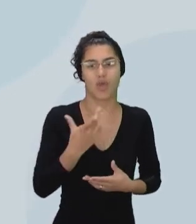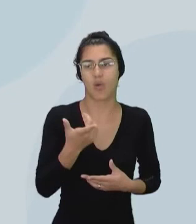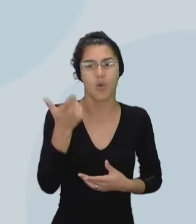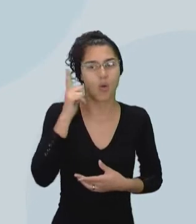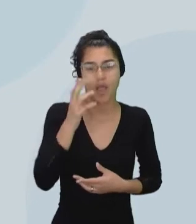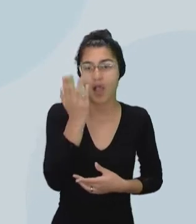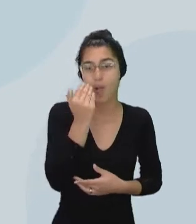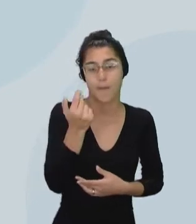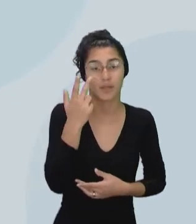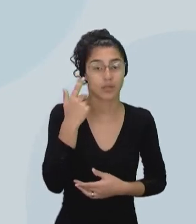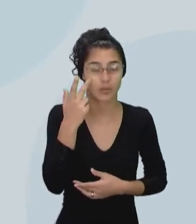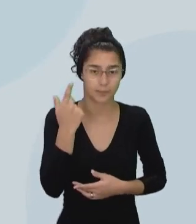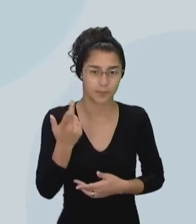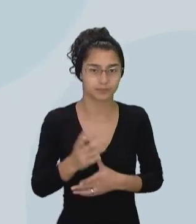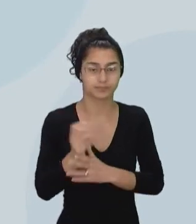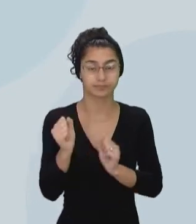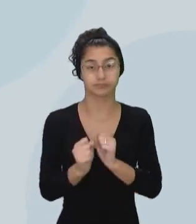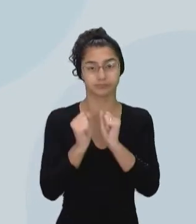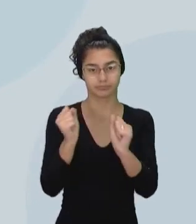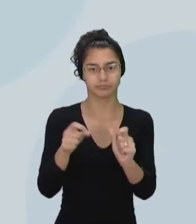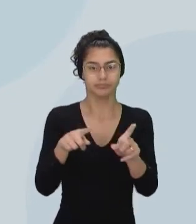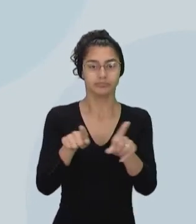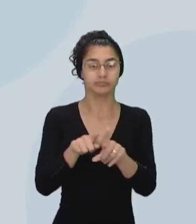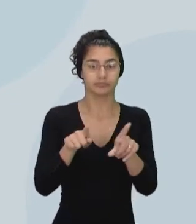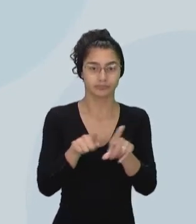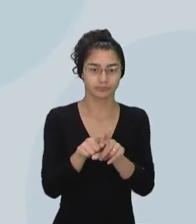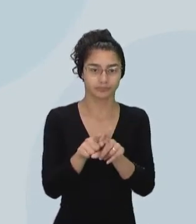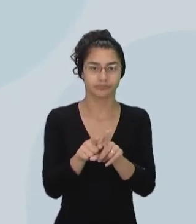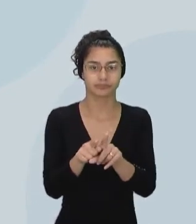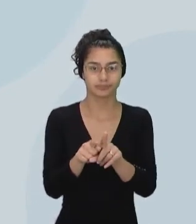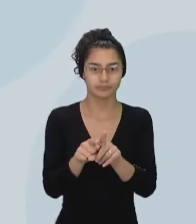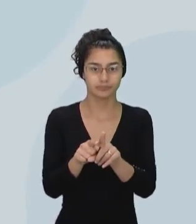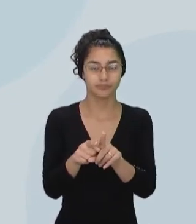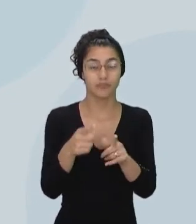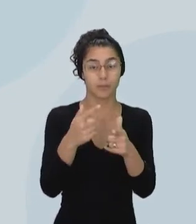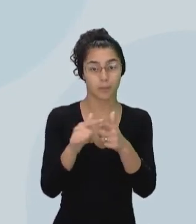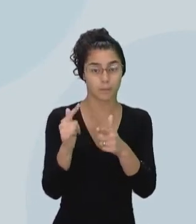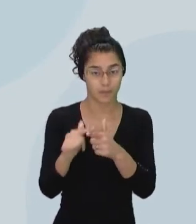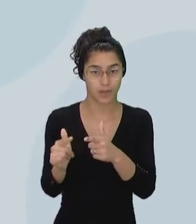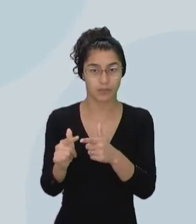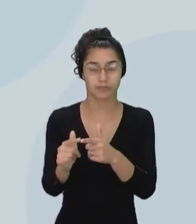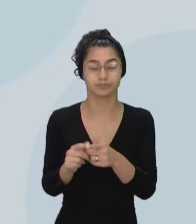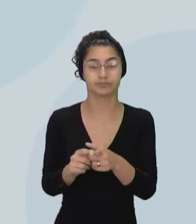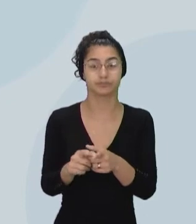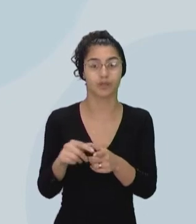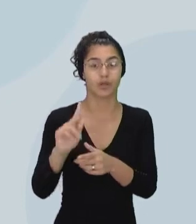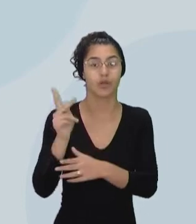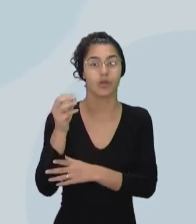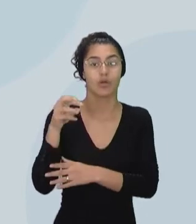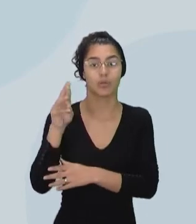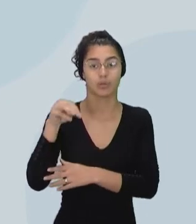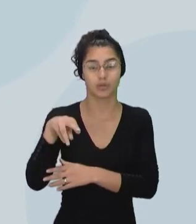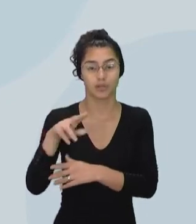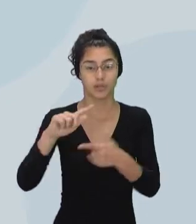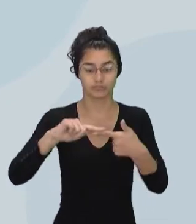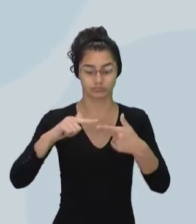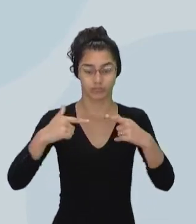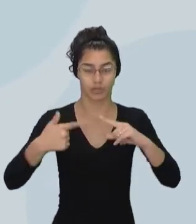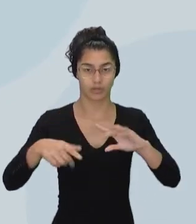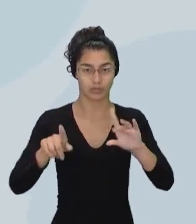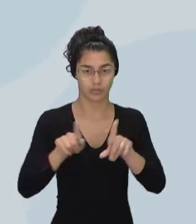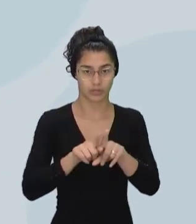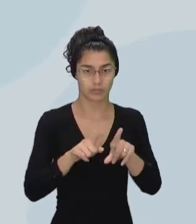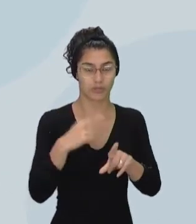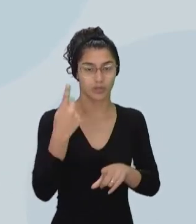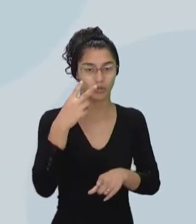apetite, por exemplo, né, que podem aí também ser distúrbios hormonais, distúrbios genéticos.